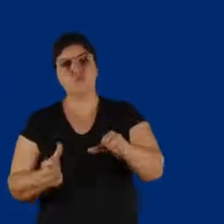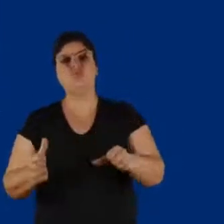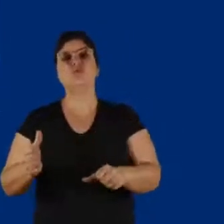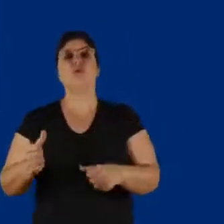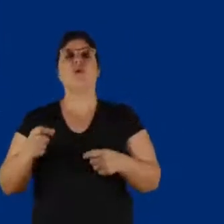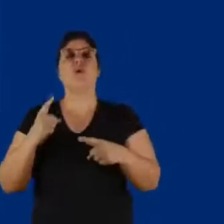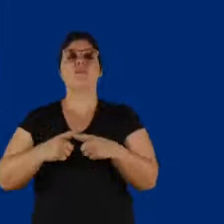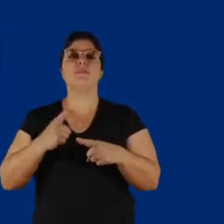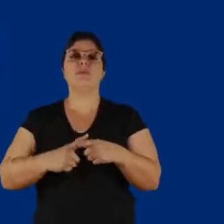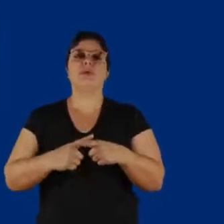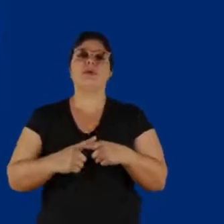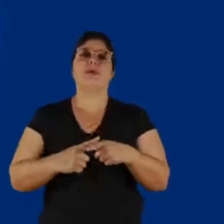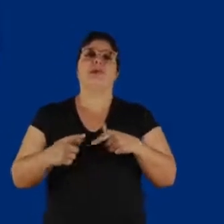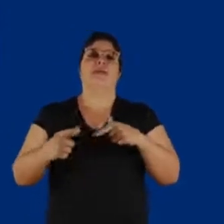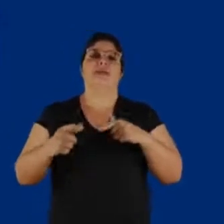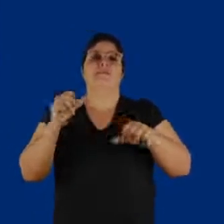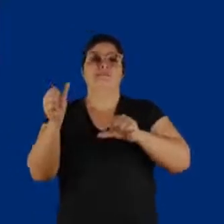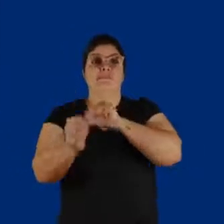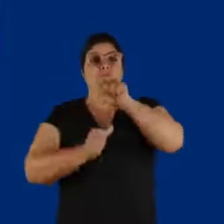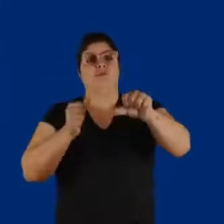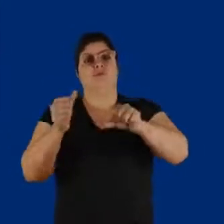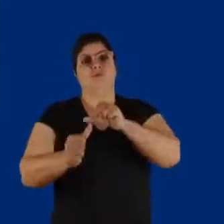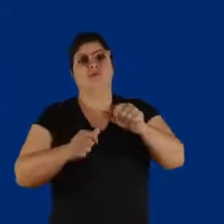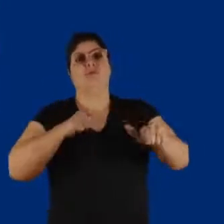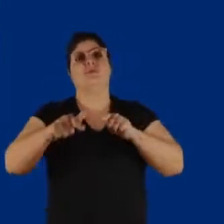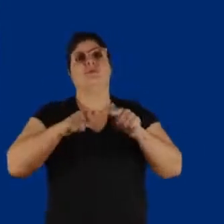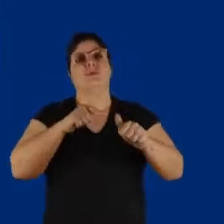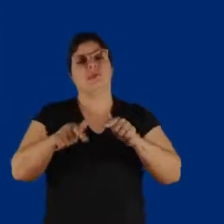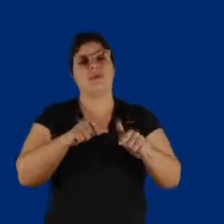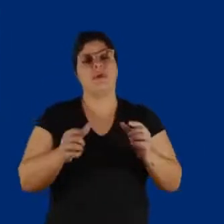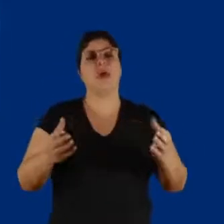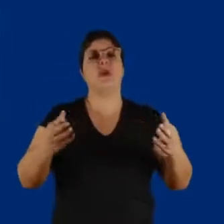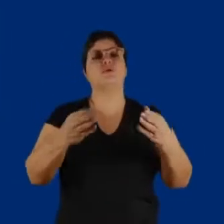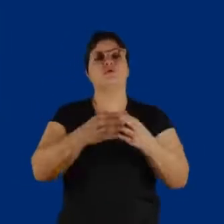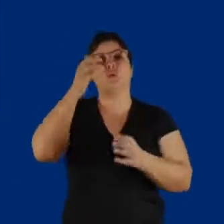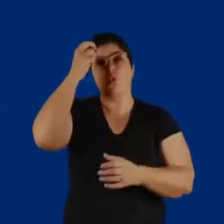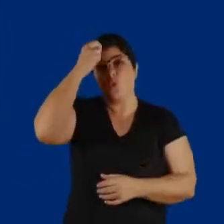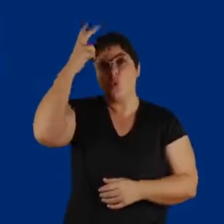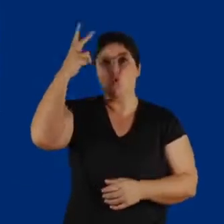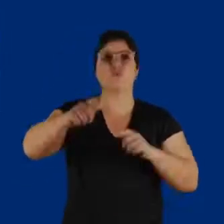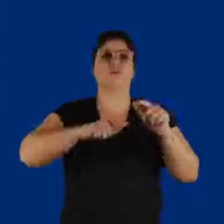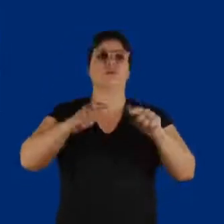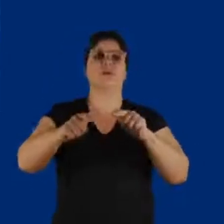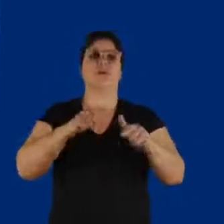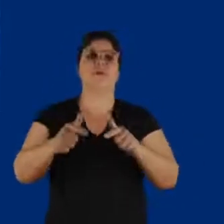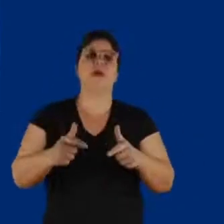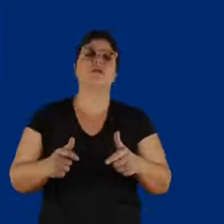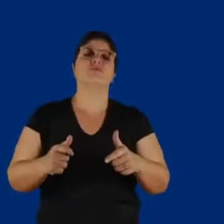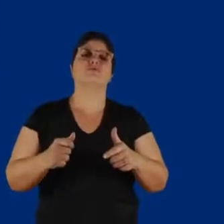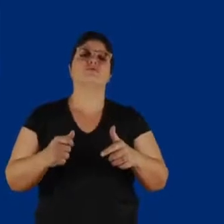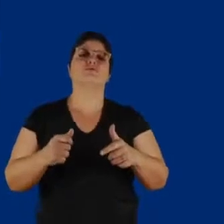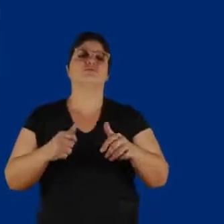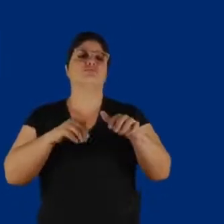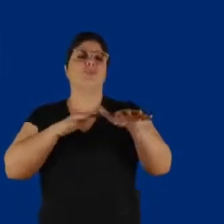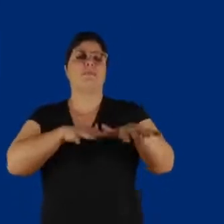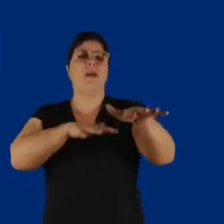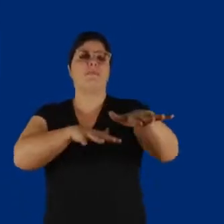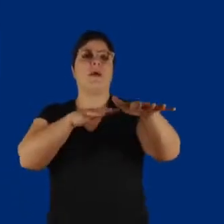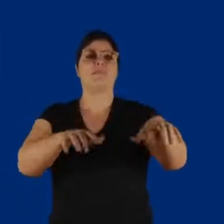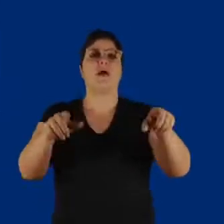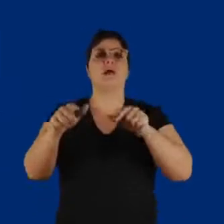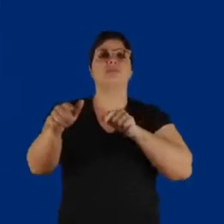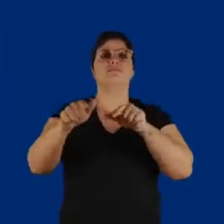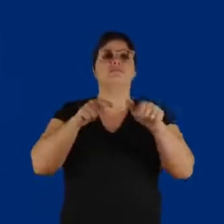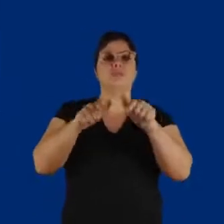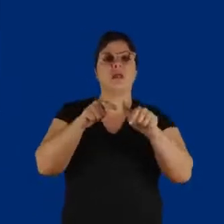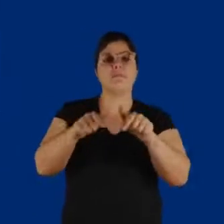trabalho com cortejos, do trabalho com ocupações do espaço público, do trabalho com feiras culturais, né, de saúde, de cultura,